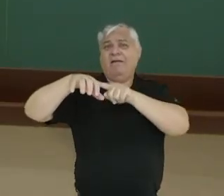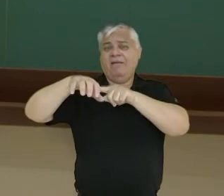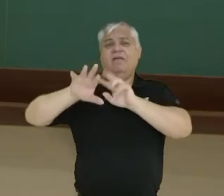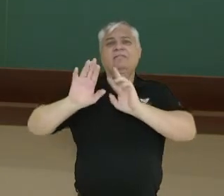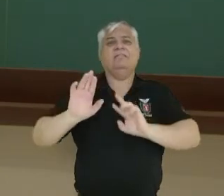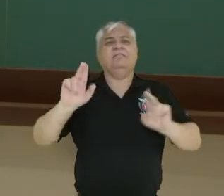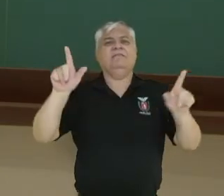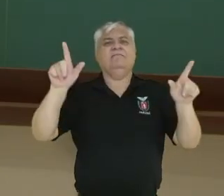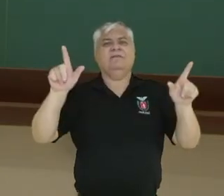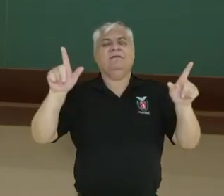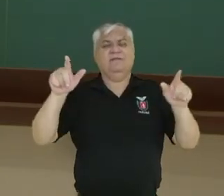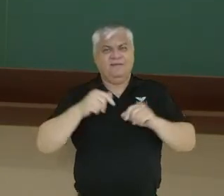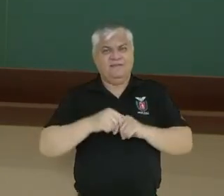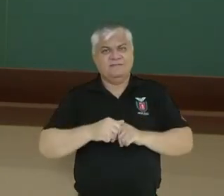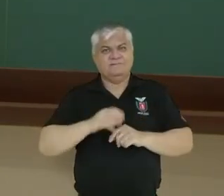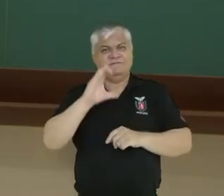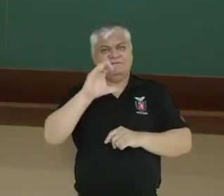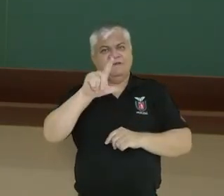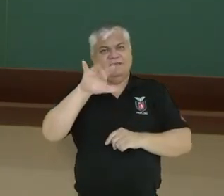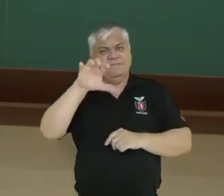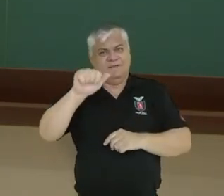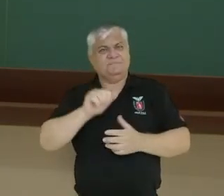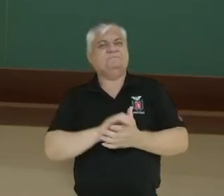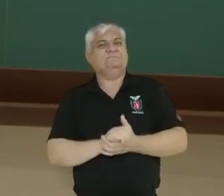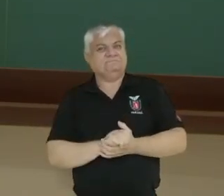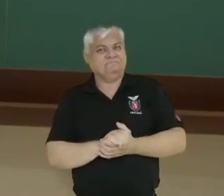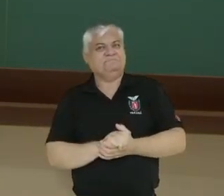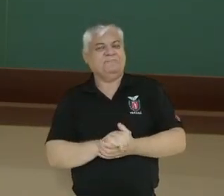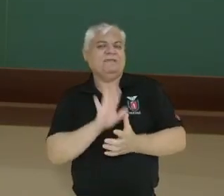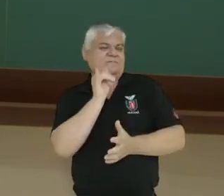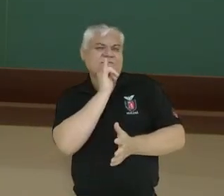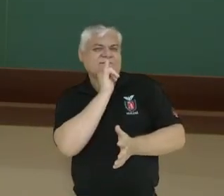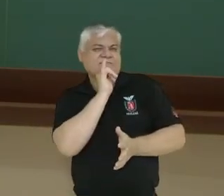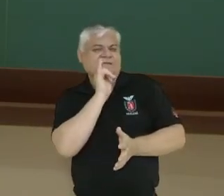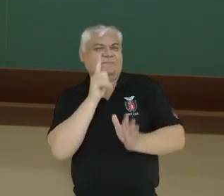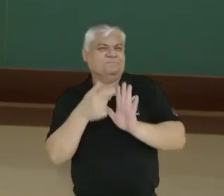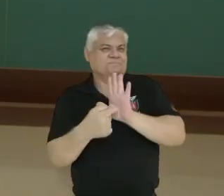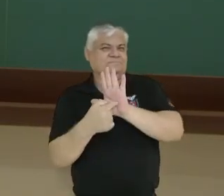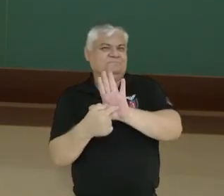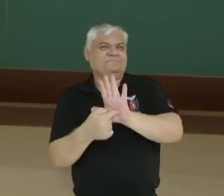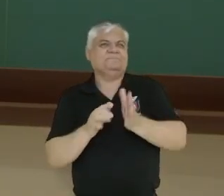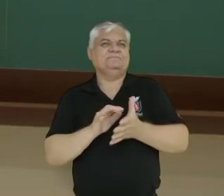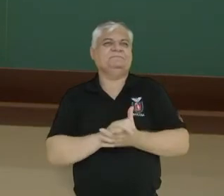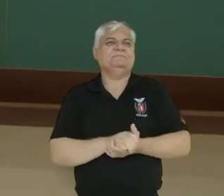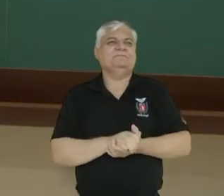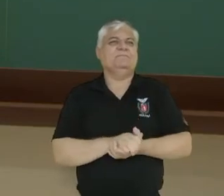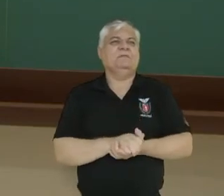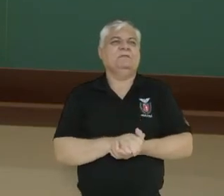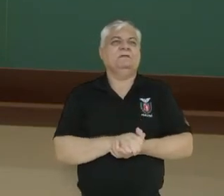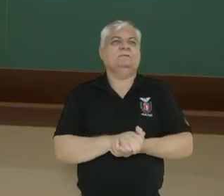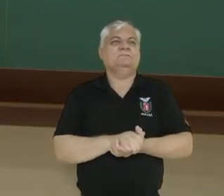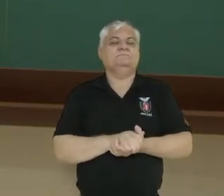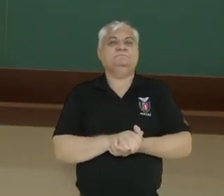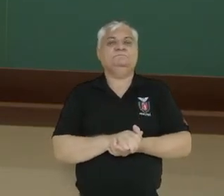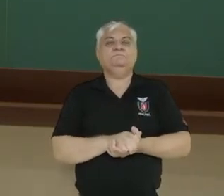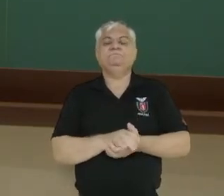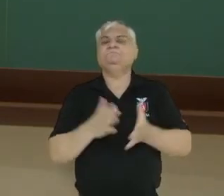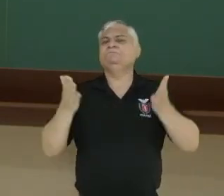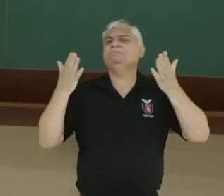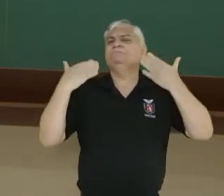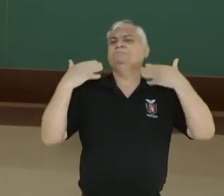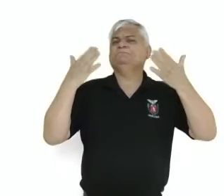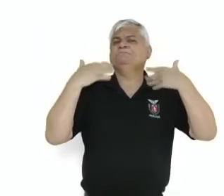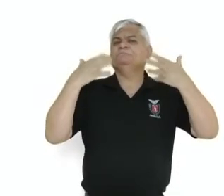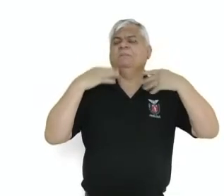dos climas de uma porção para outra do Sudeste. Então, só exemplificando ali o que a gente colocou, né? No verão, todos